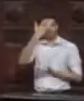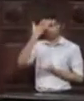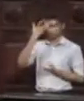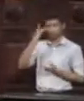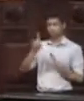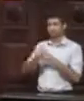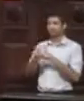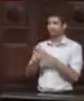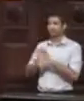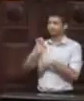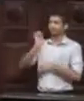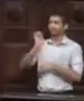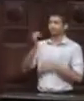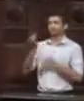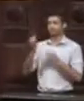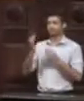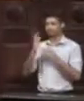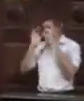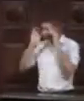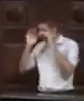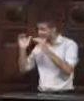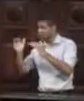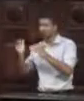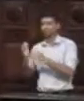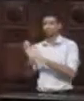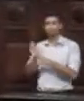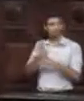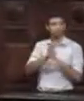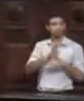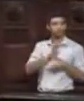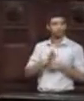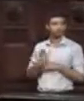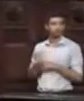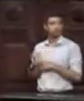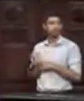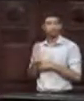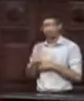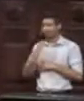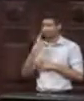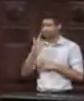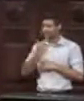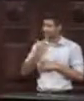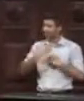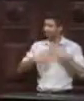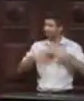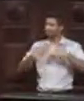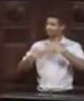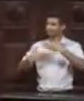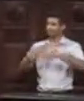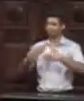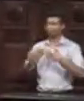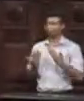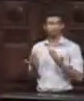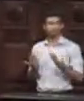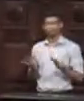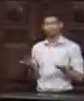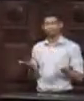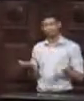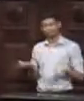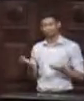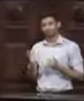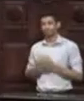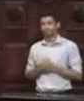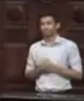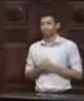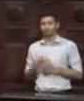como devam ser tratados, e nada disso, esta casa aqui está passando também por cima de tudo isso. Lamento profundamente,